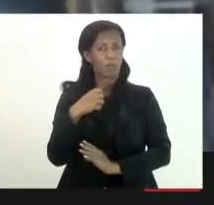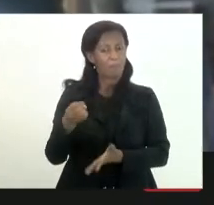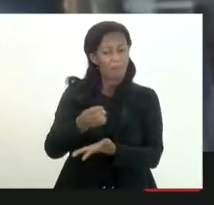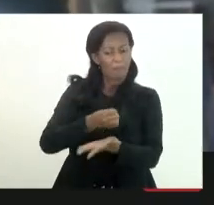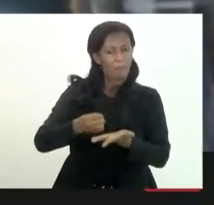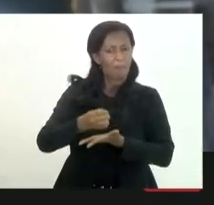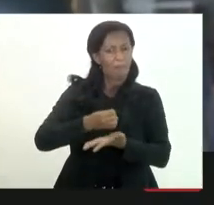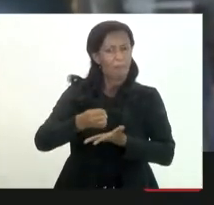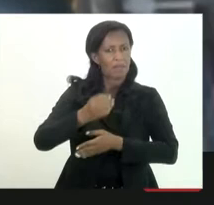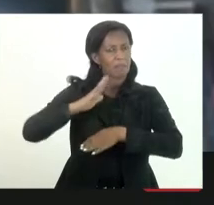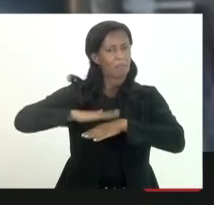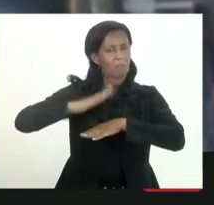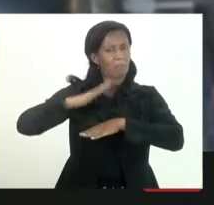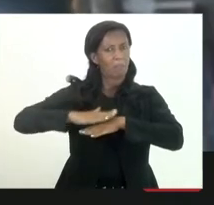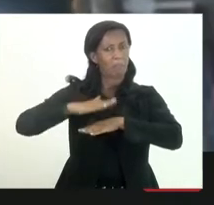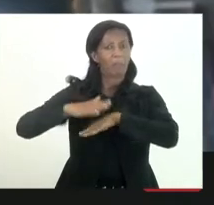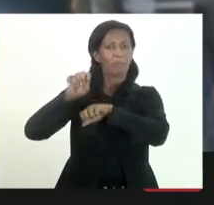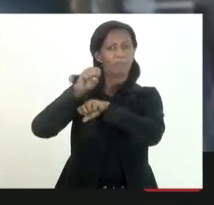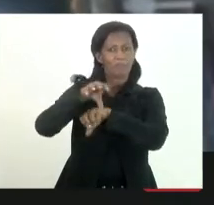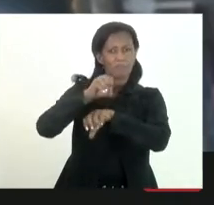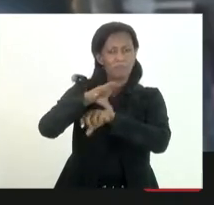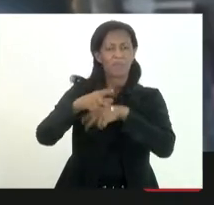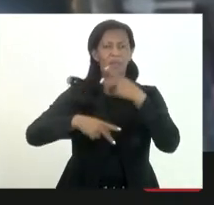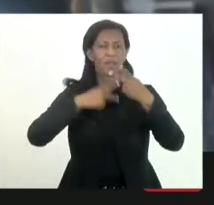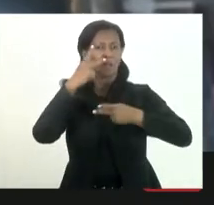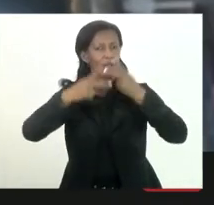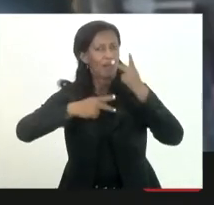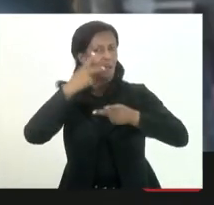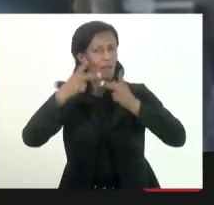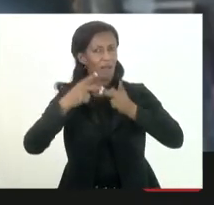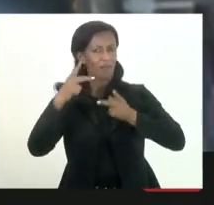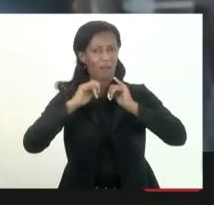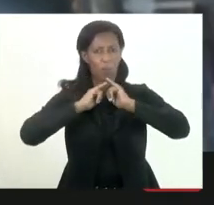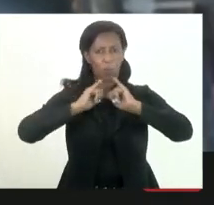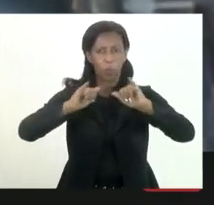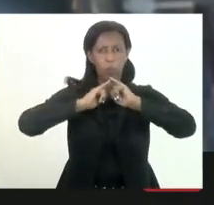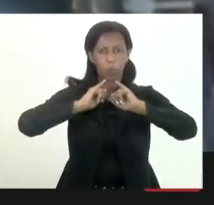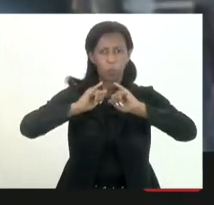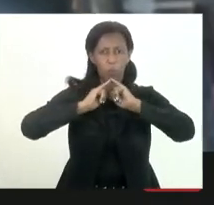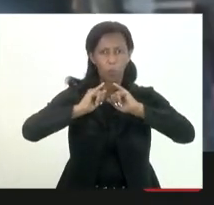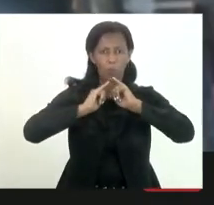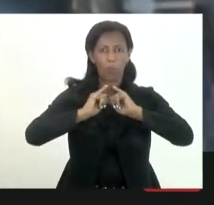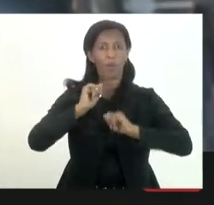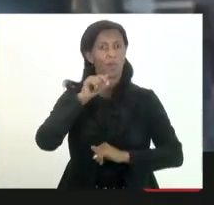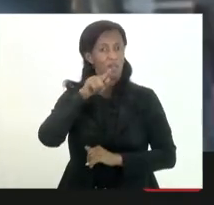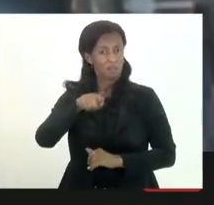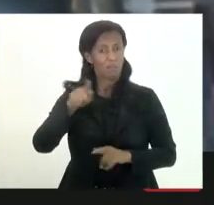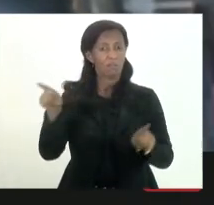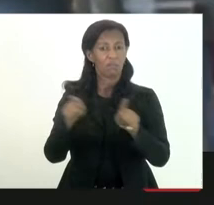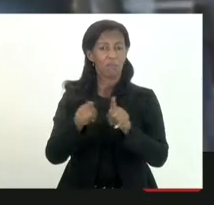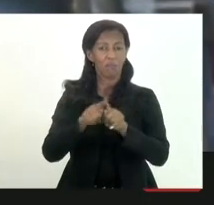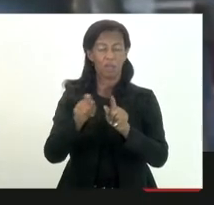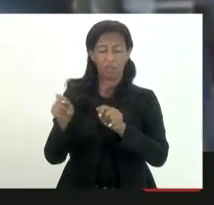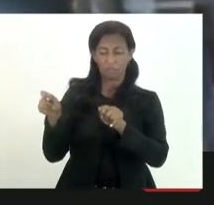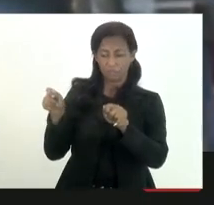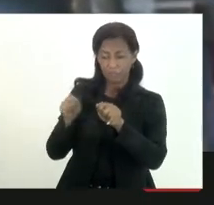ainda mais a ensinar, a falar, a propagar, e isso deve ser também